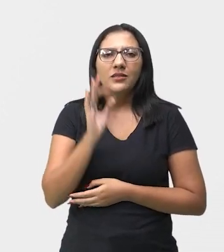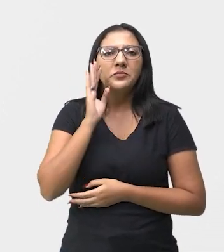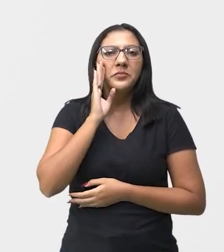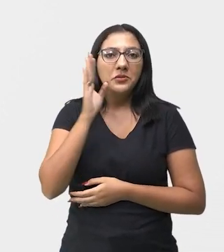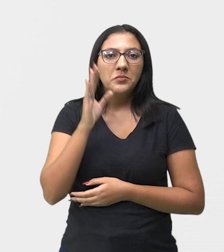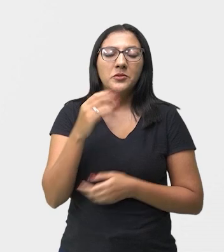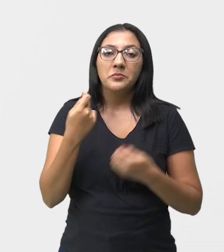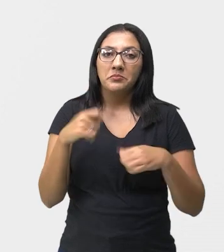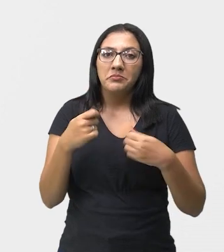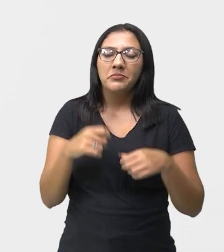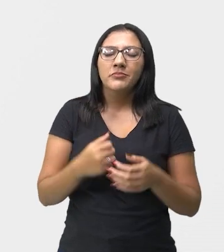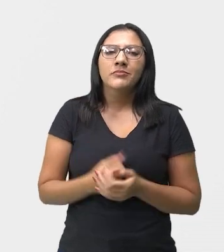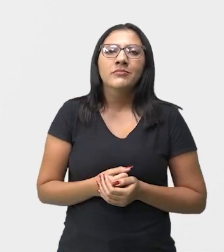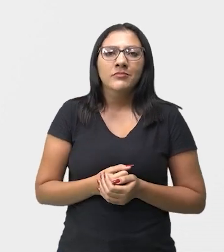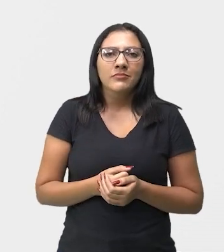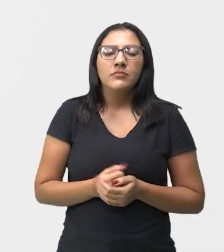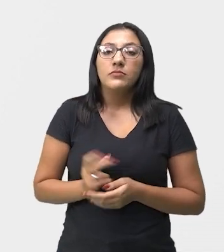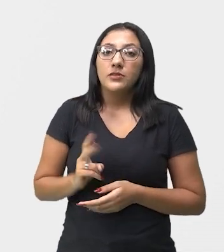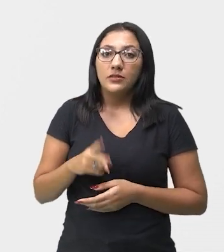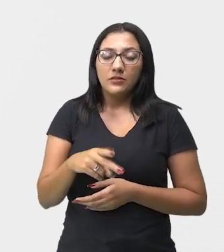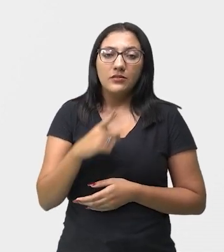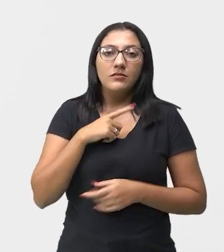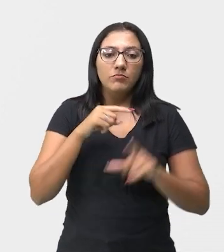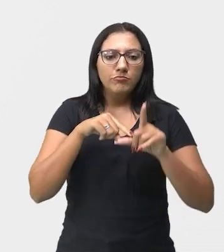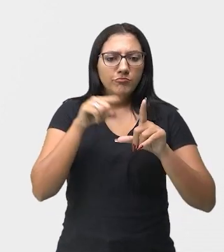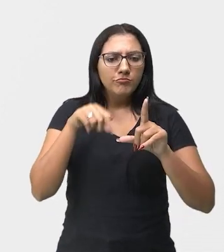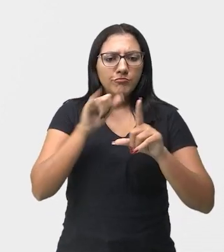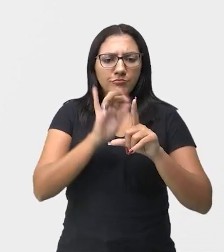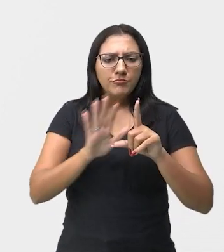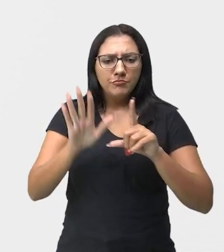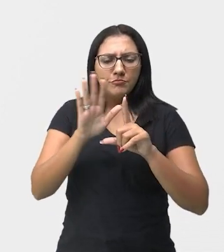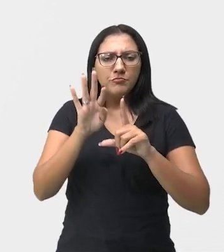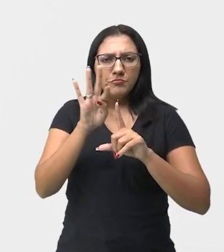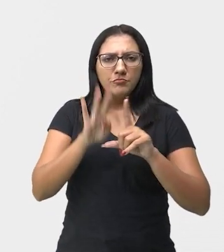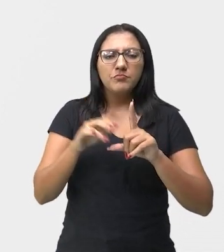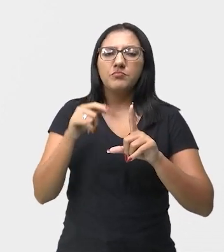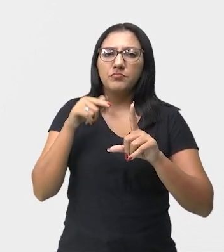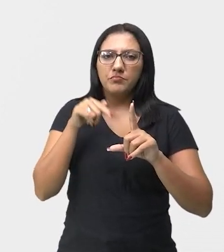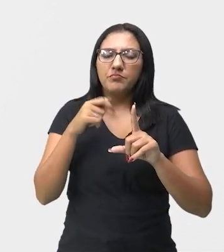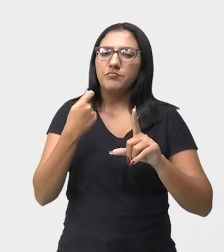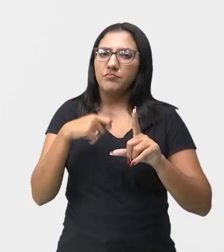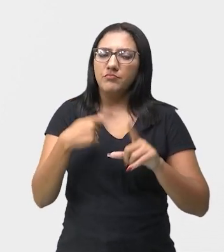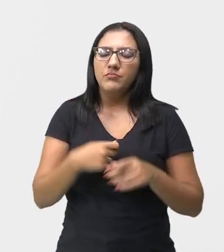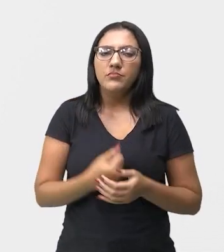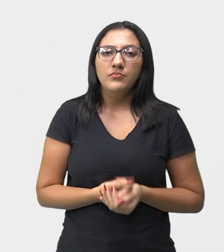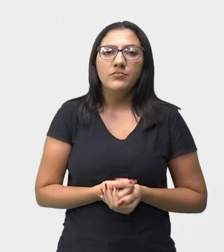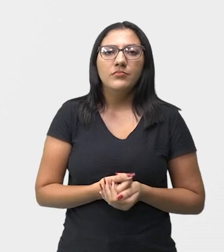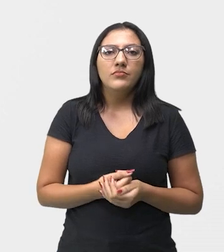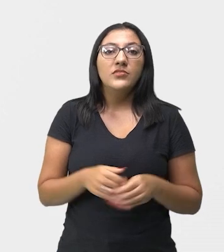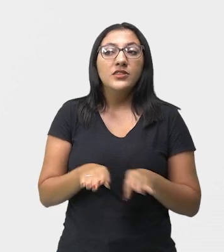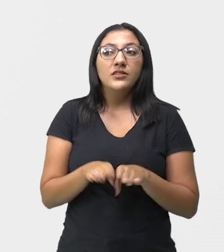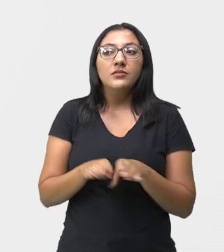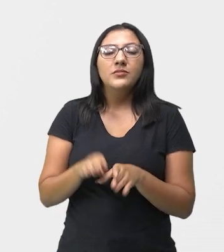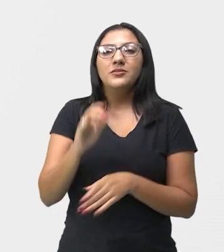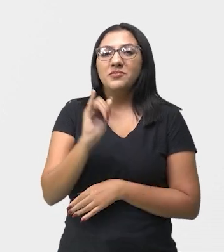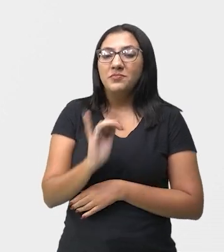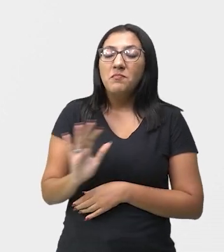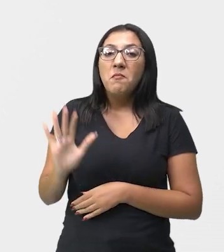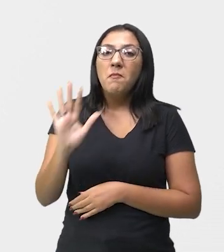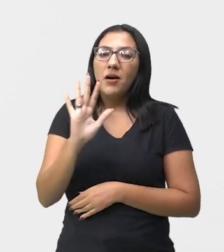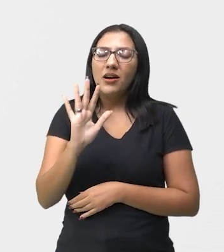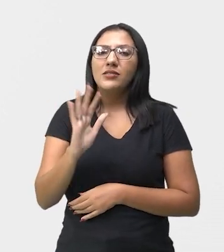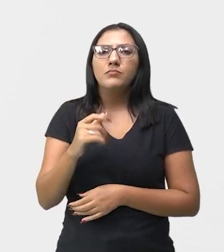podem ser imagens fotográficas reais, vamos dizer assim, como podem ser desenhos, ilustrações, mas é possível